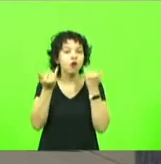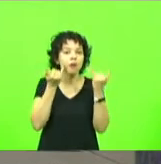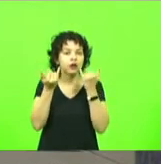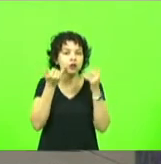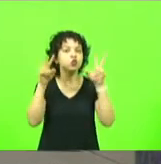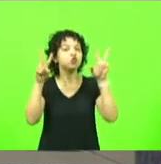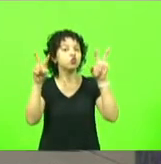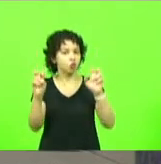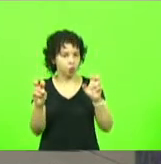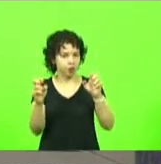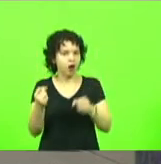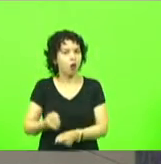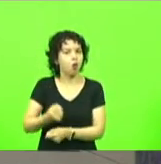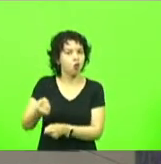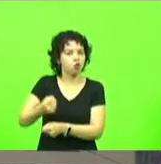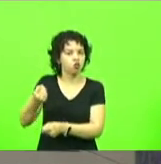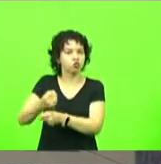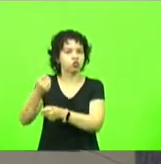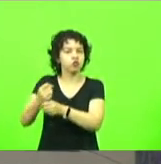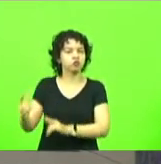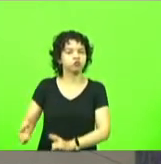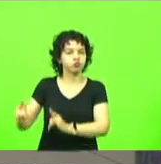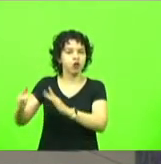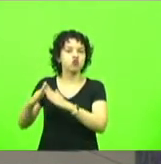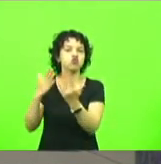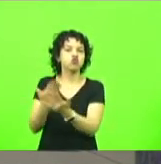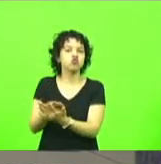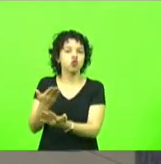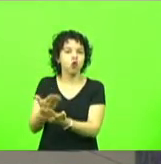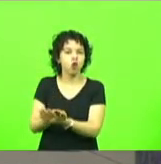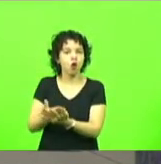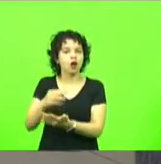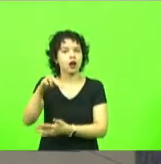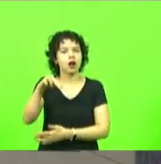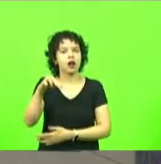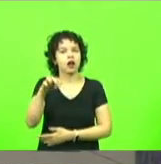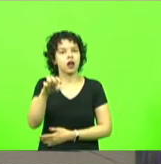da construção do prédio da escola Nembué